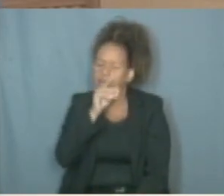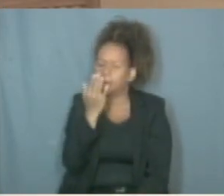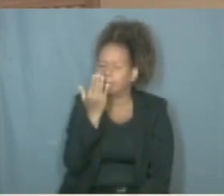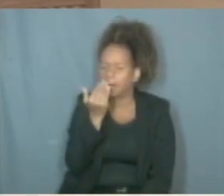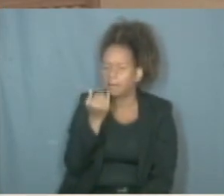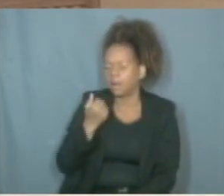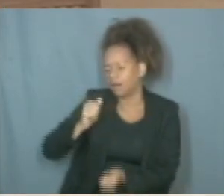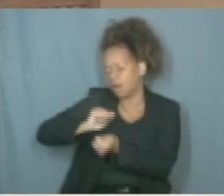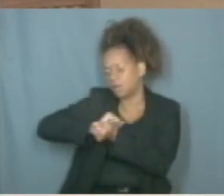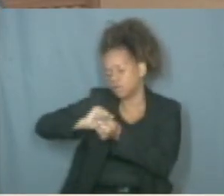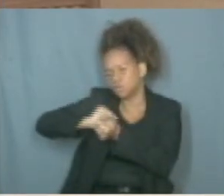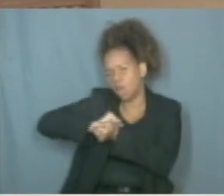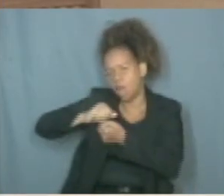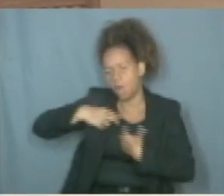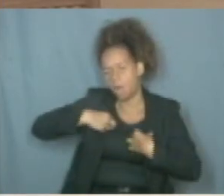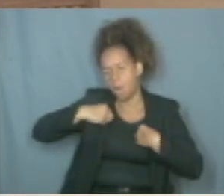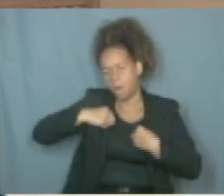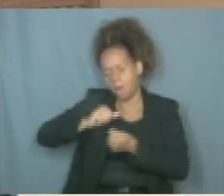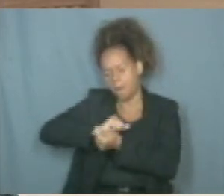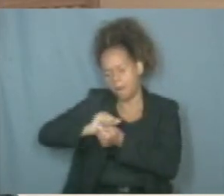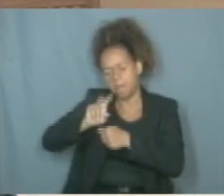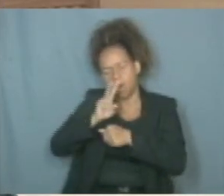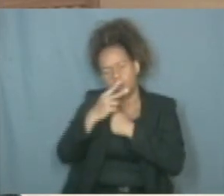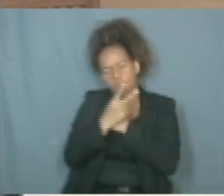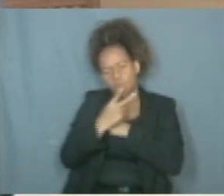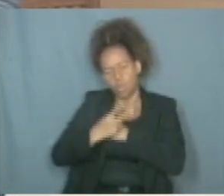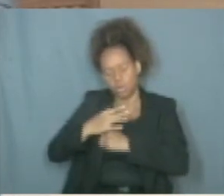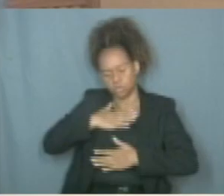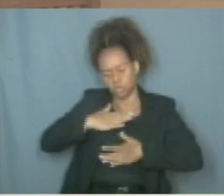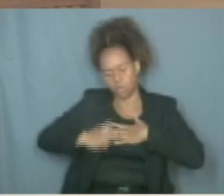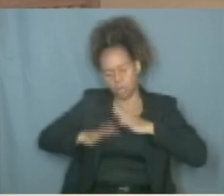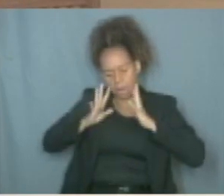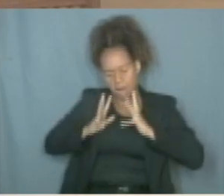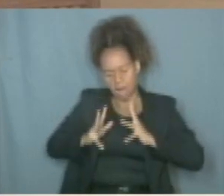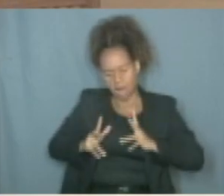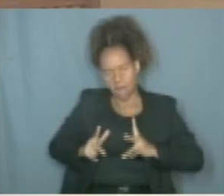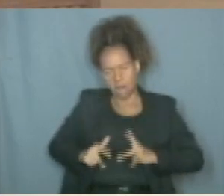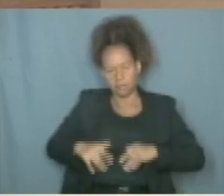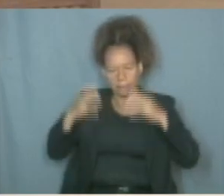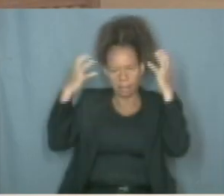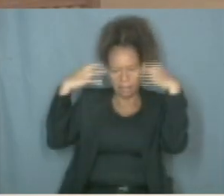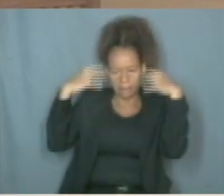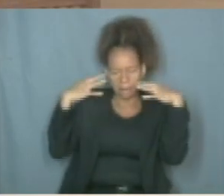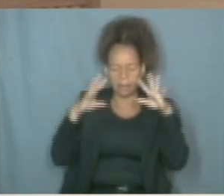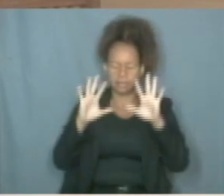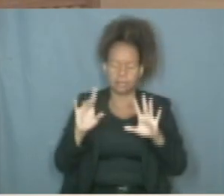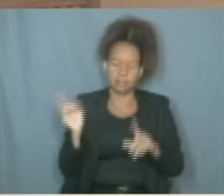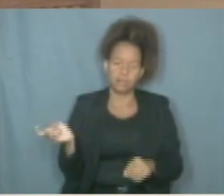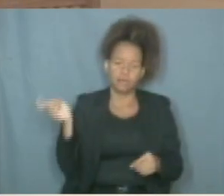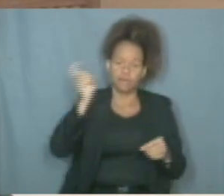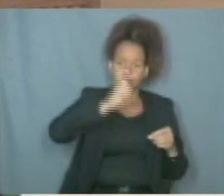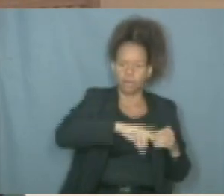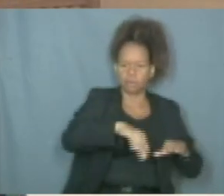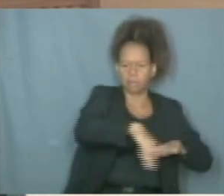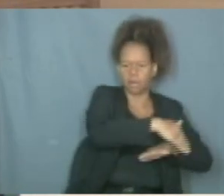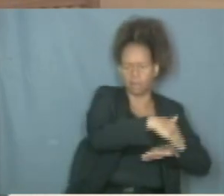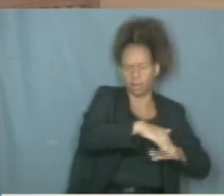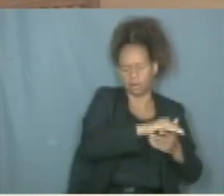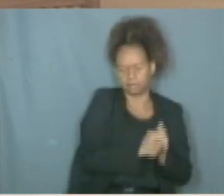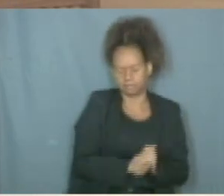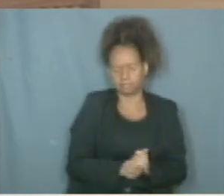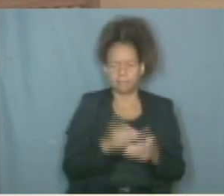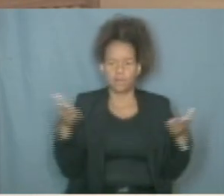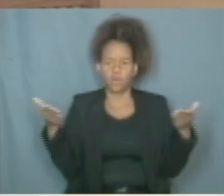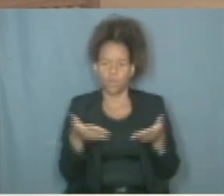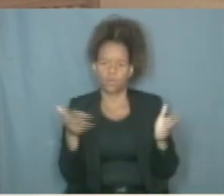lava a sua roupa, cuida da sua higiene e depois volta para a rua. Quando a pessoa em situação de rua